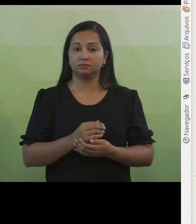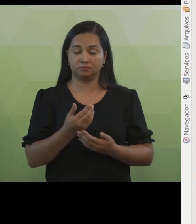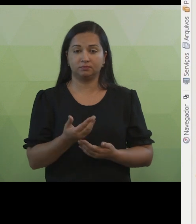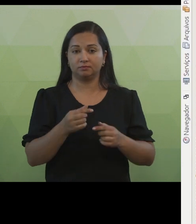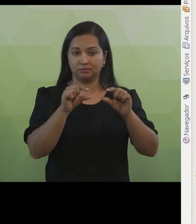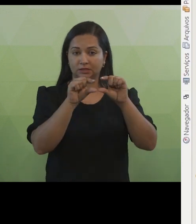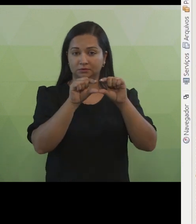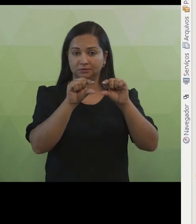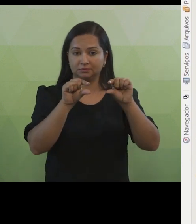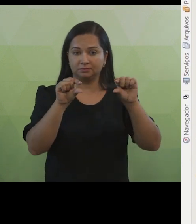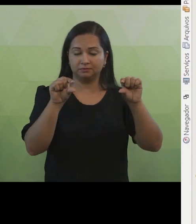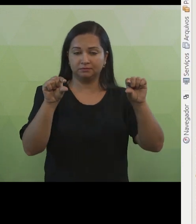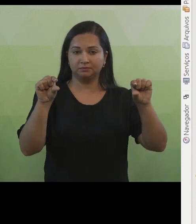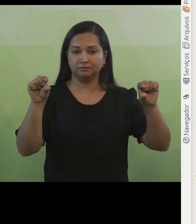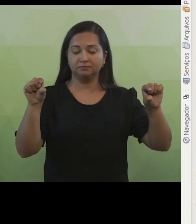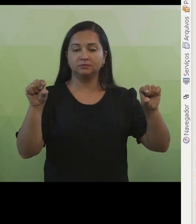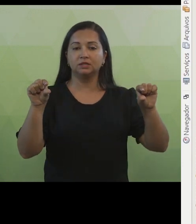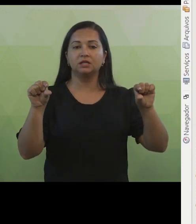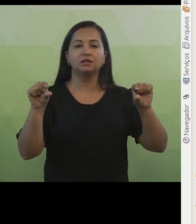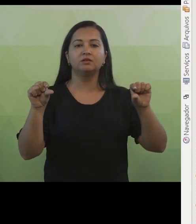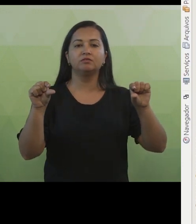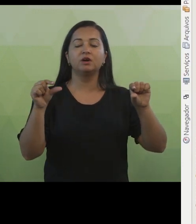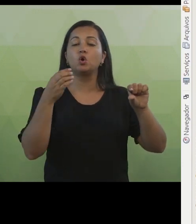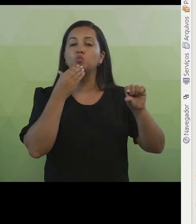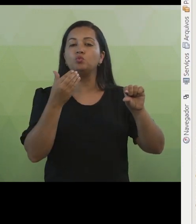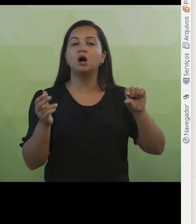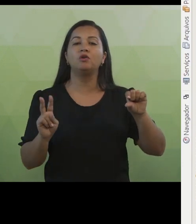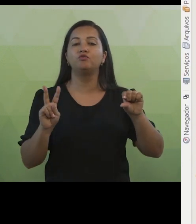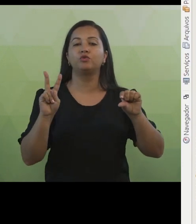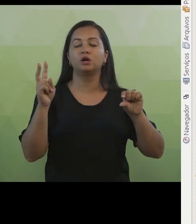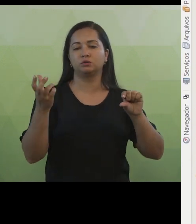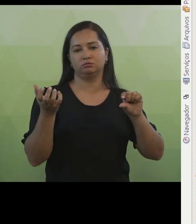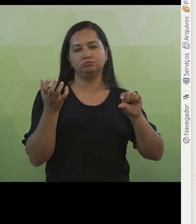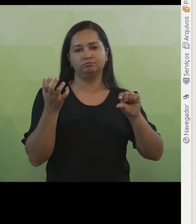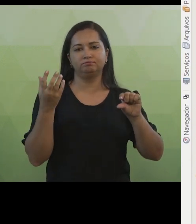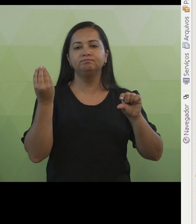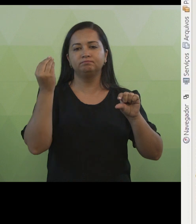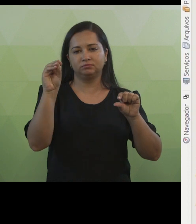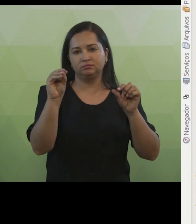Aqui eu passaria qual esse valor